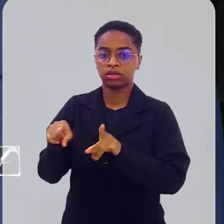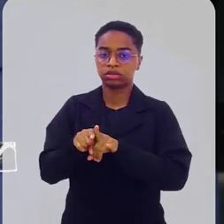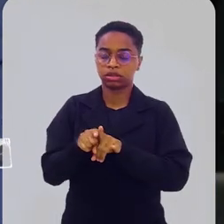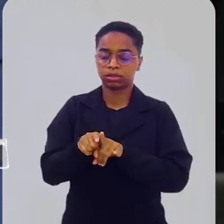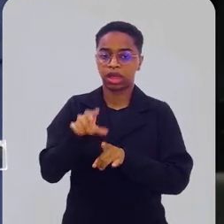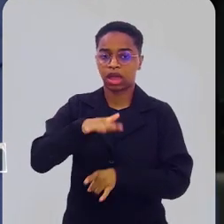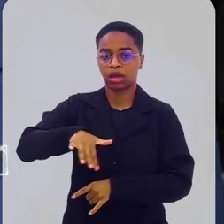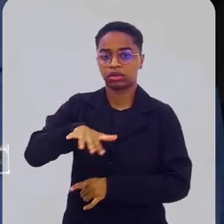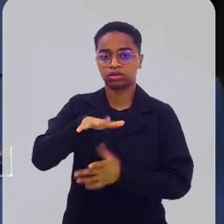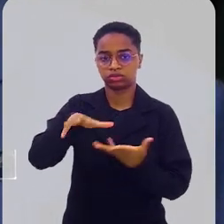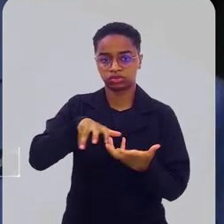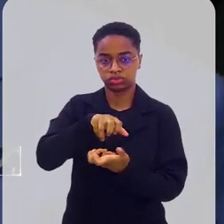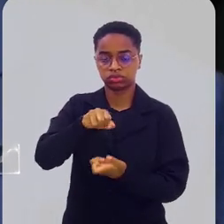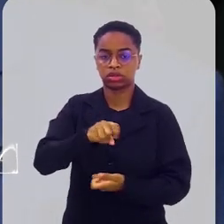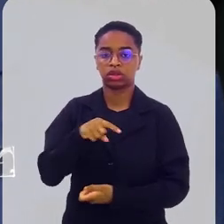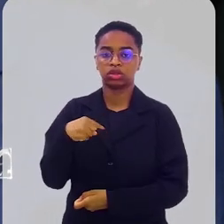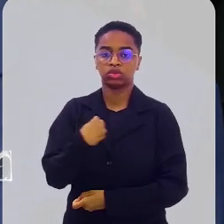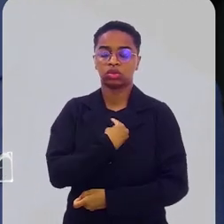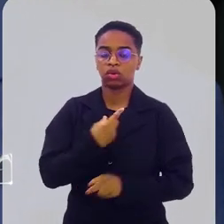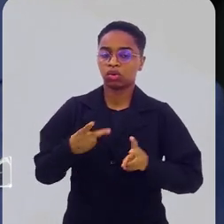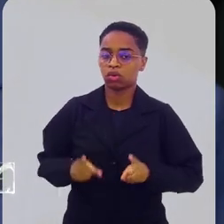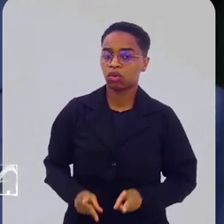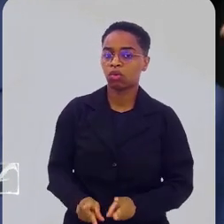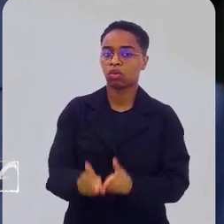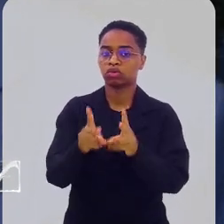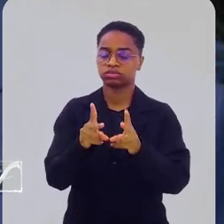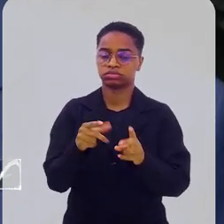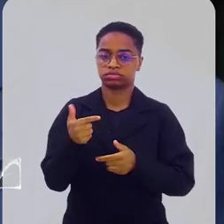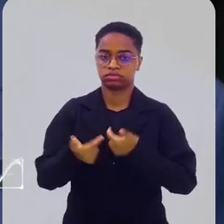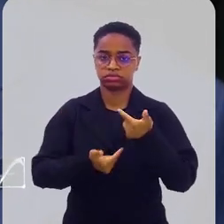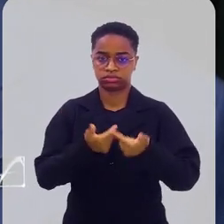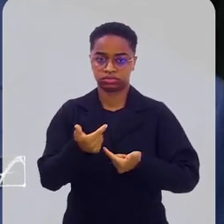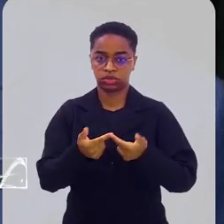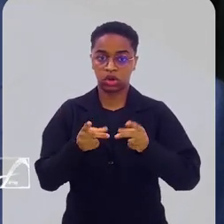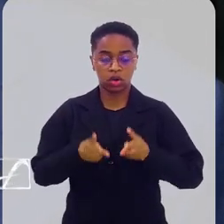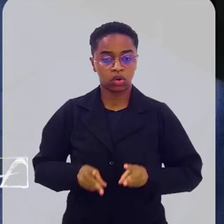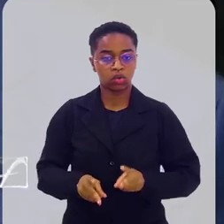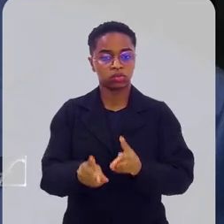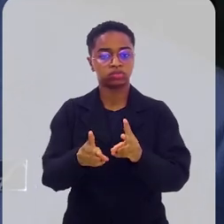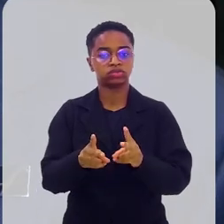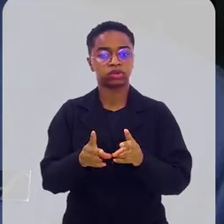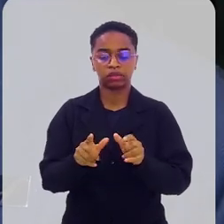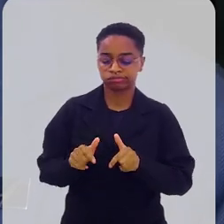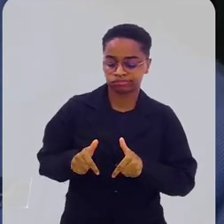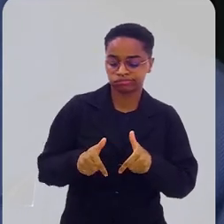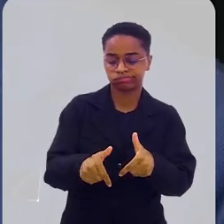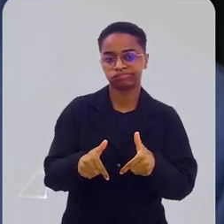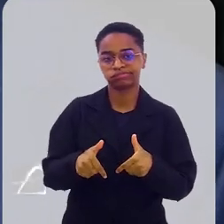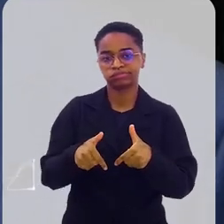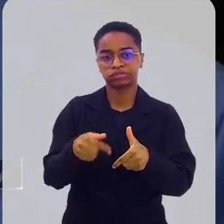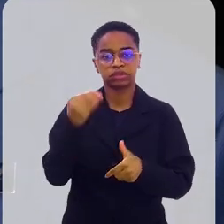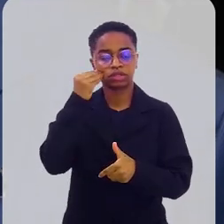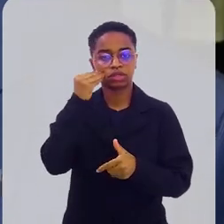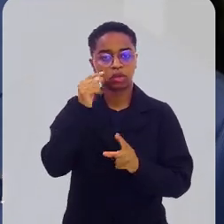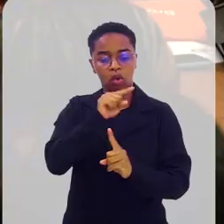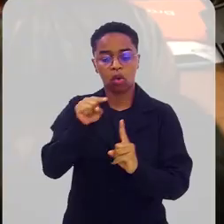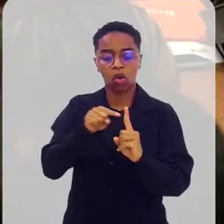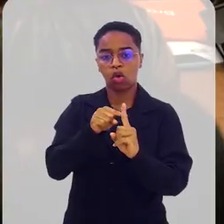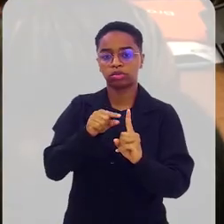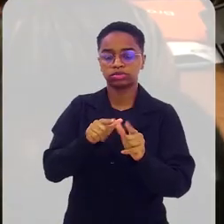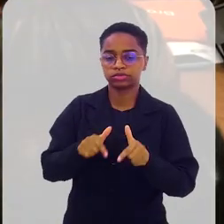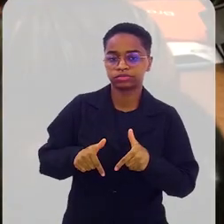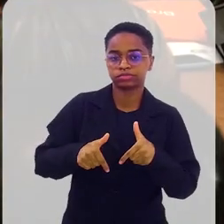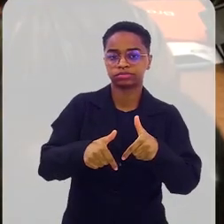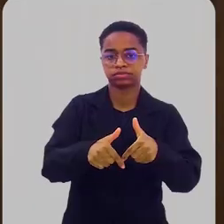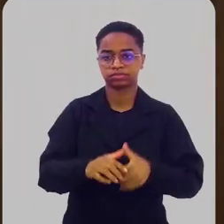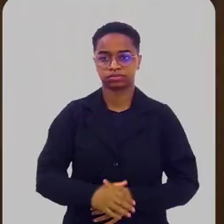Setorial de Sustentabilidade, nós vamos continuar esse trabalho, continuar insistindo para que a gente possa alcançar um objetivo. Vimos